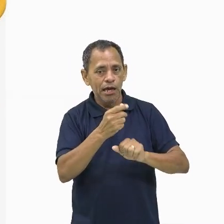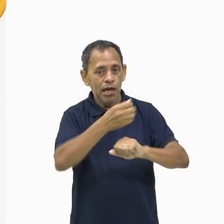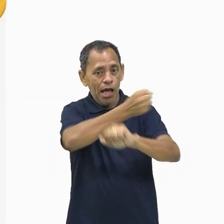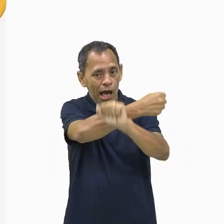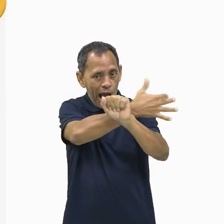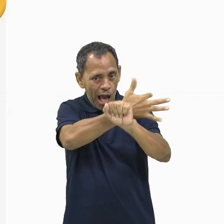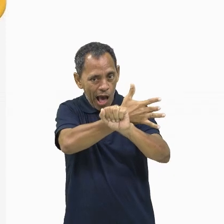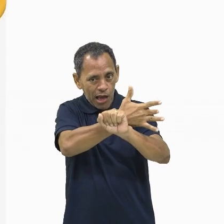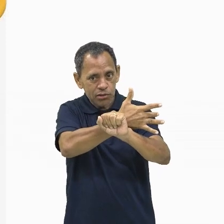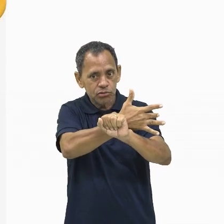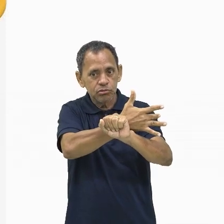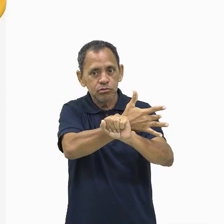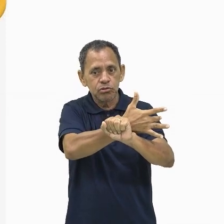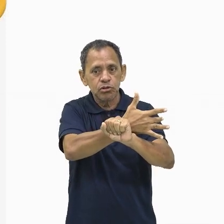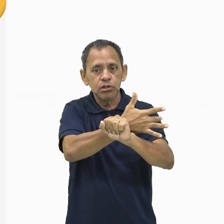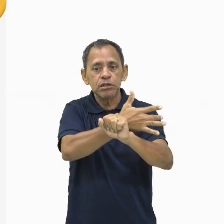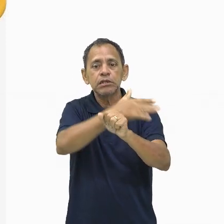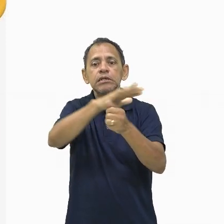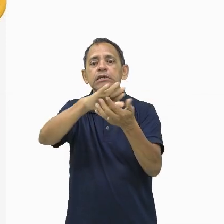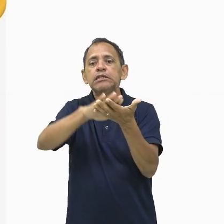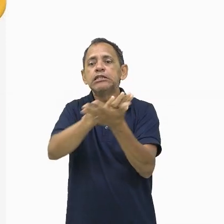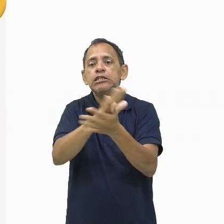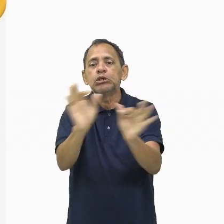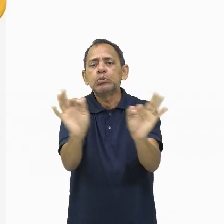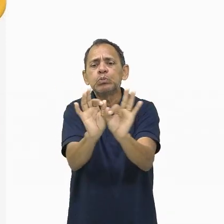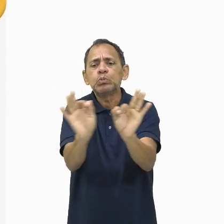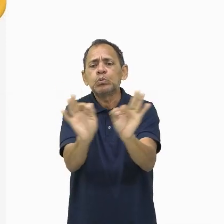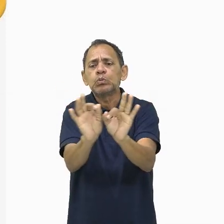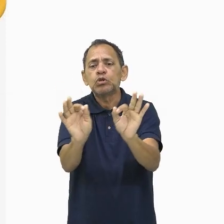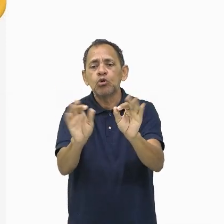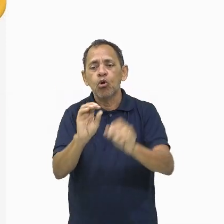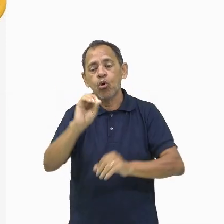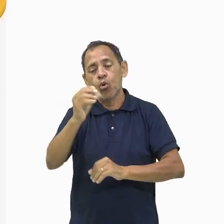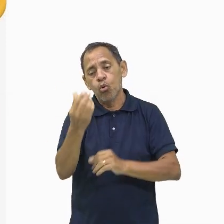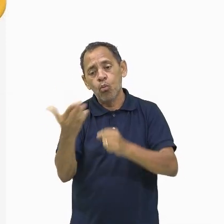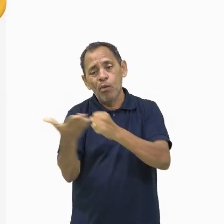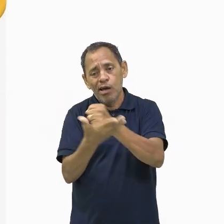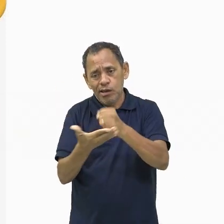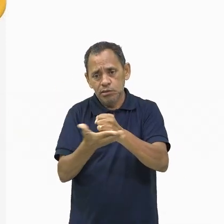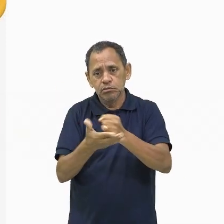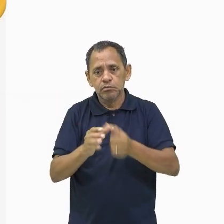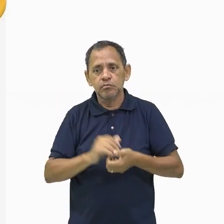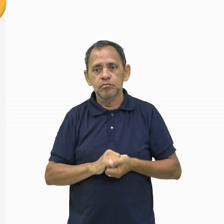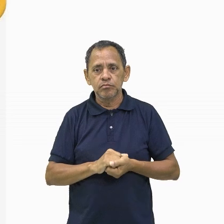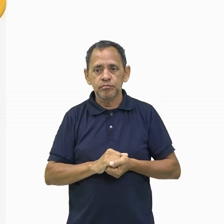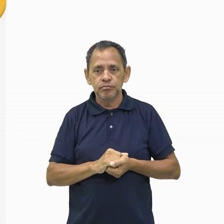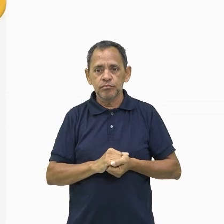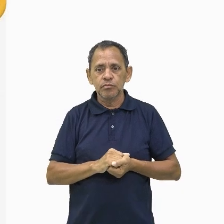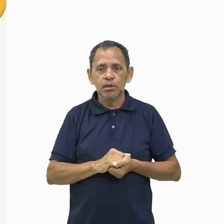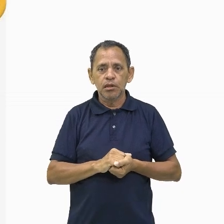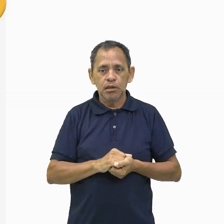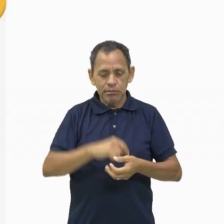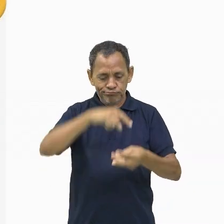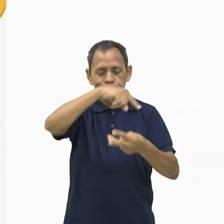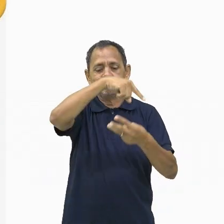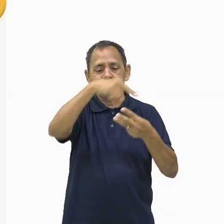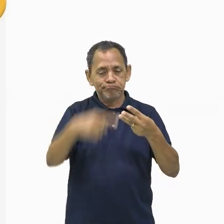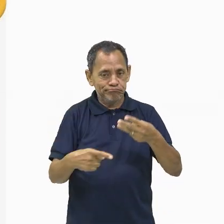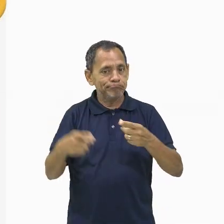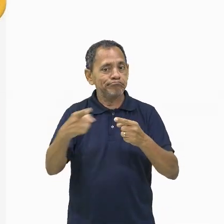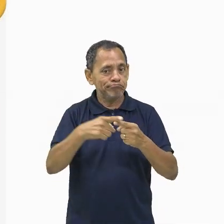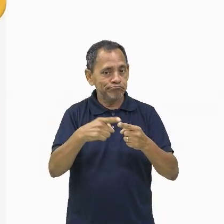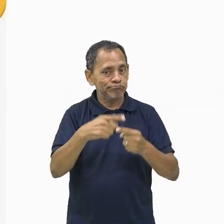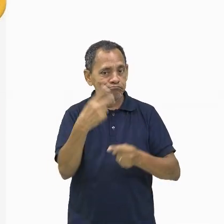pode ser um pH neutro ou ele pode ser um pH básico, tá? Então, a água ela pode ter esses três tipos